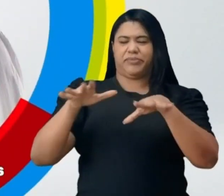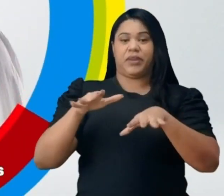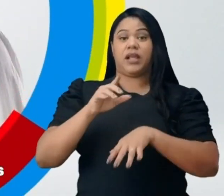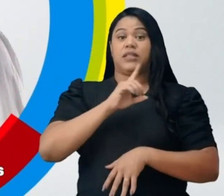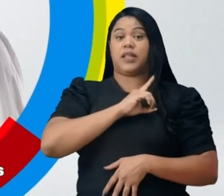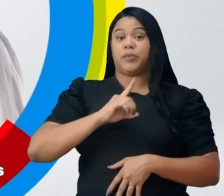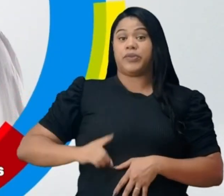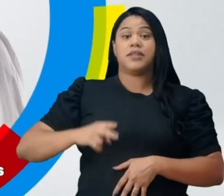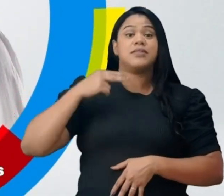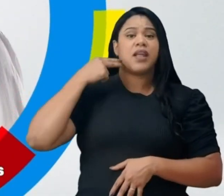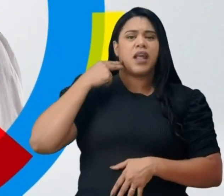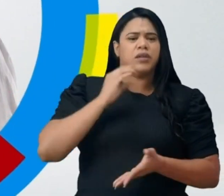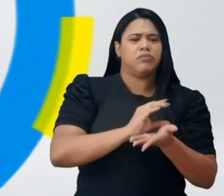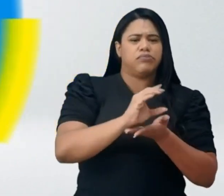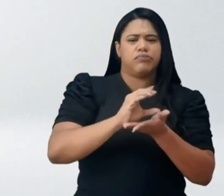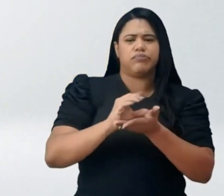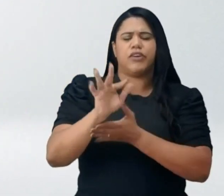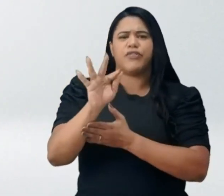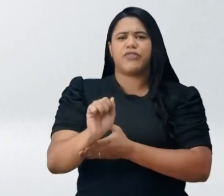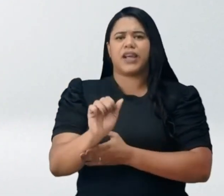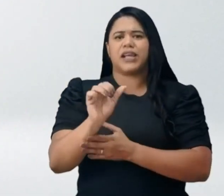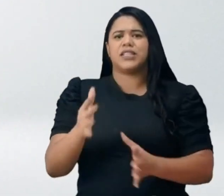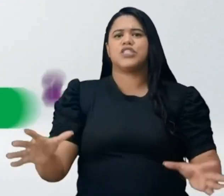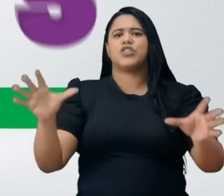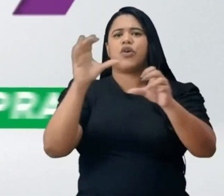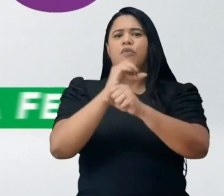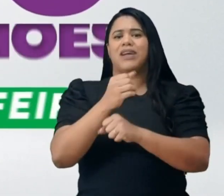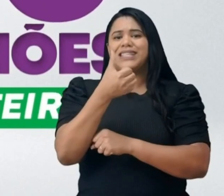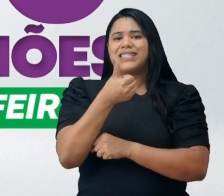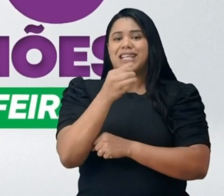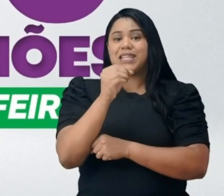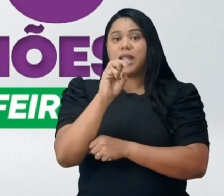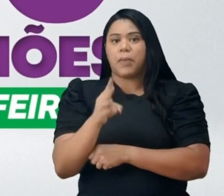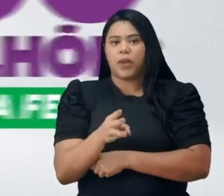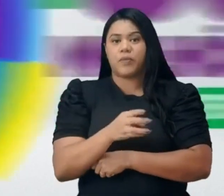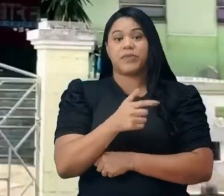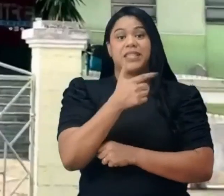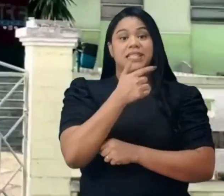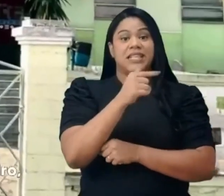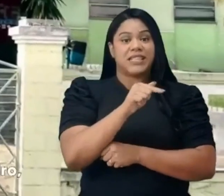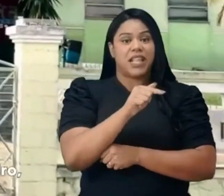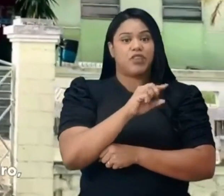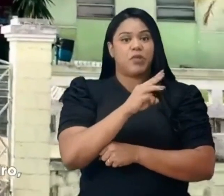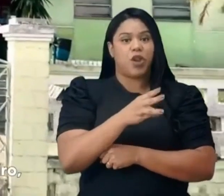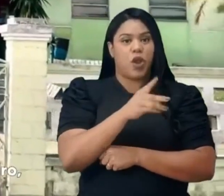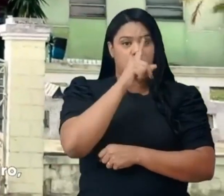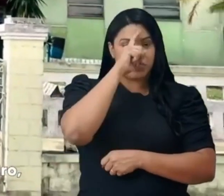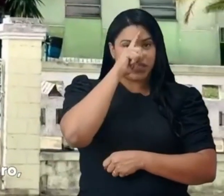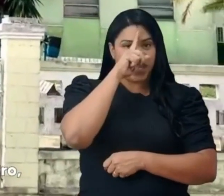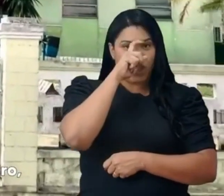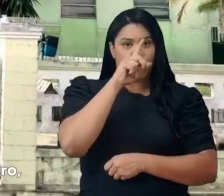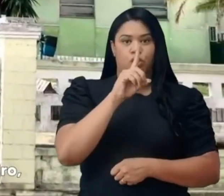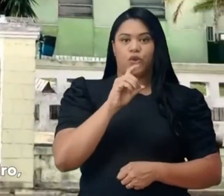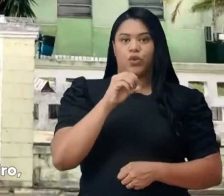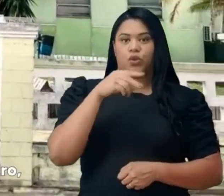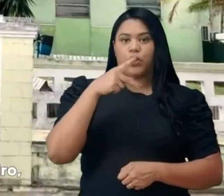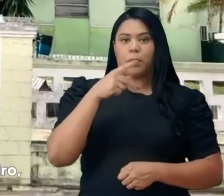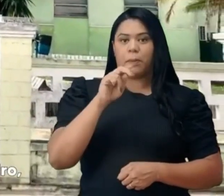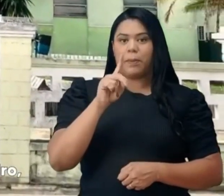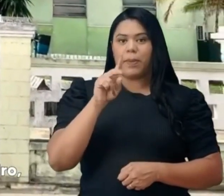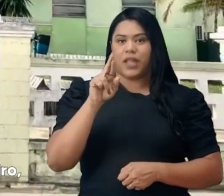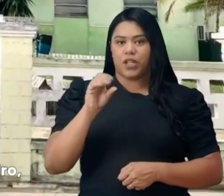Neto é o deputado que mais enviou emendas para a feira, 60 milhões de reais, 17 milhões para o Hospital Dom